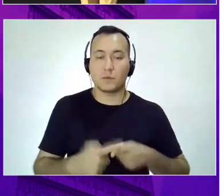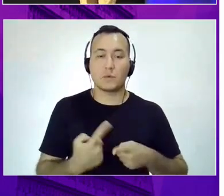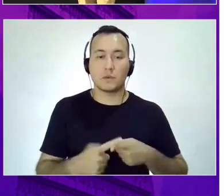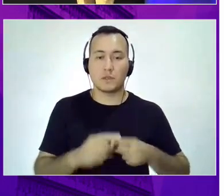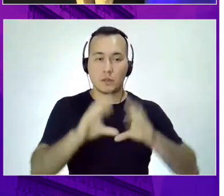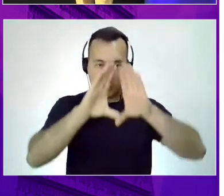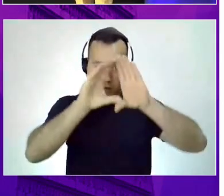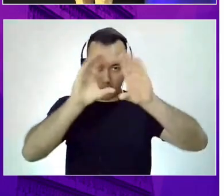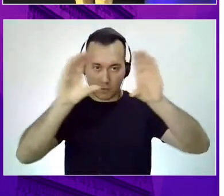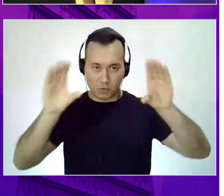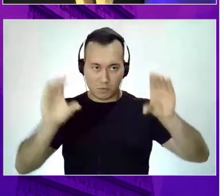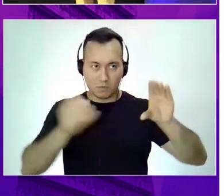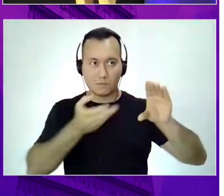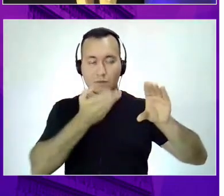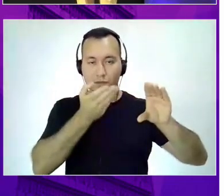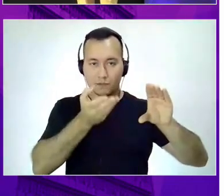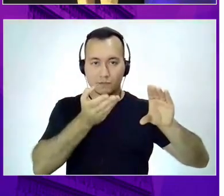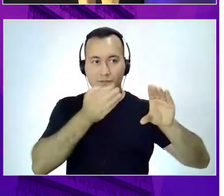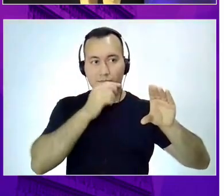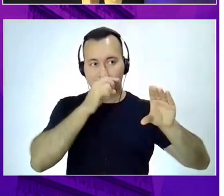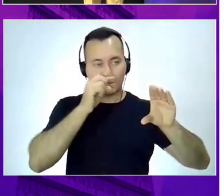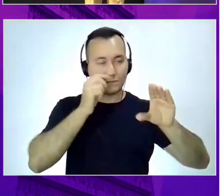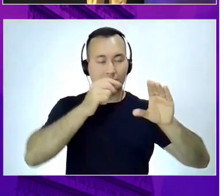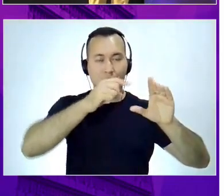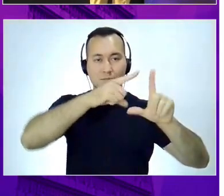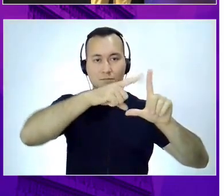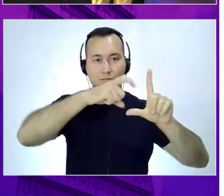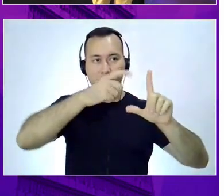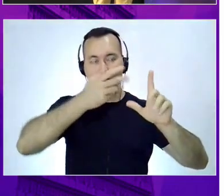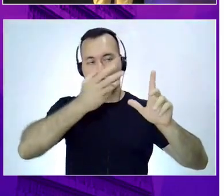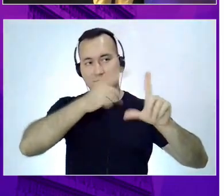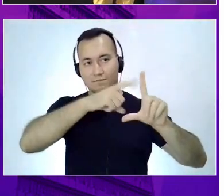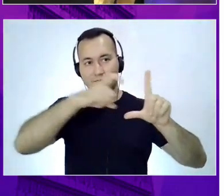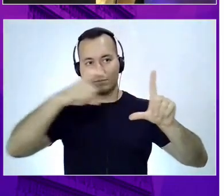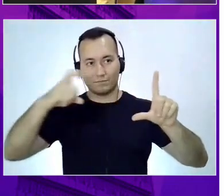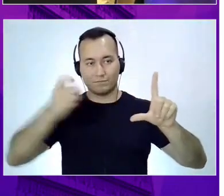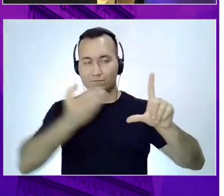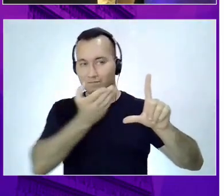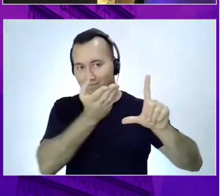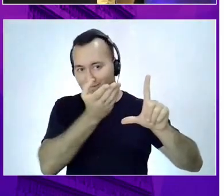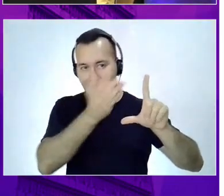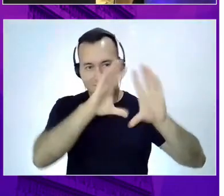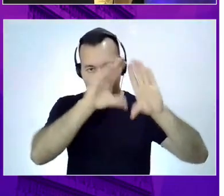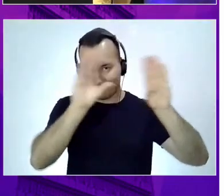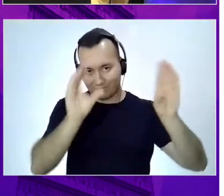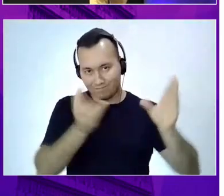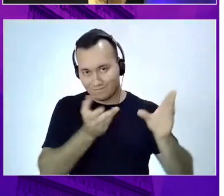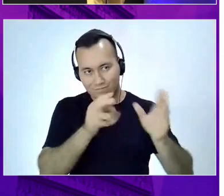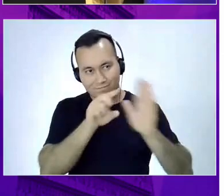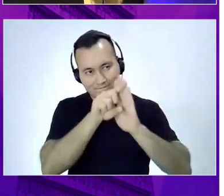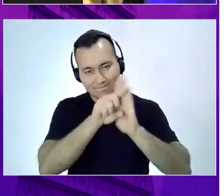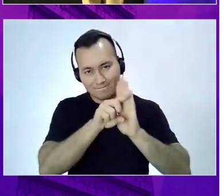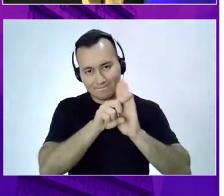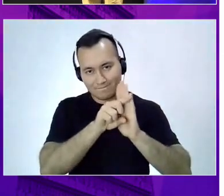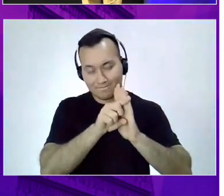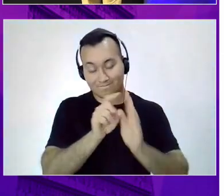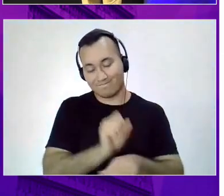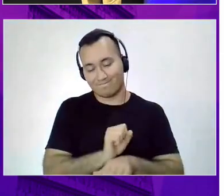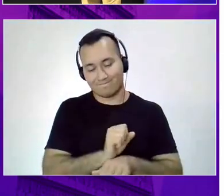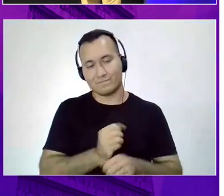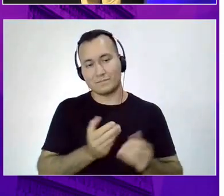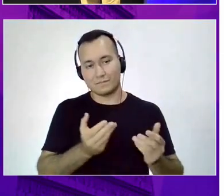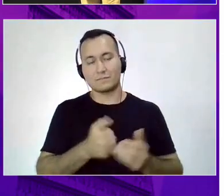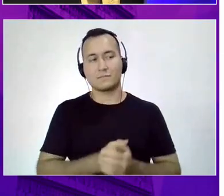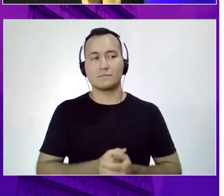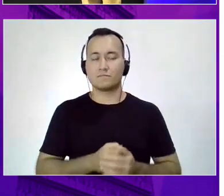Uma outra contextualização que eu gostaria de dar é onde essa aplicação que a gente vai falar hoje se encaixa, né? Então, o Safe2Pay é